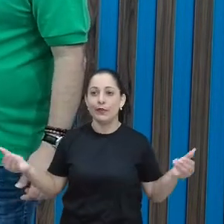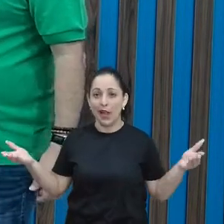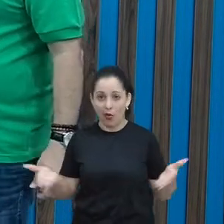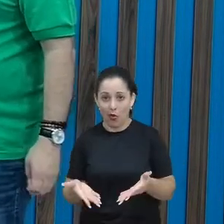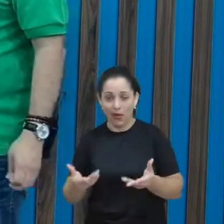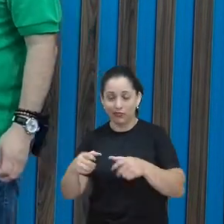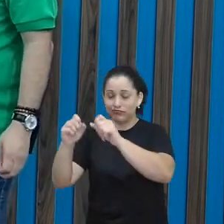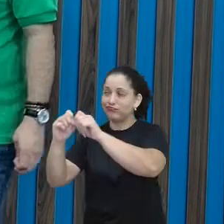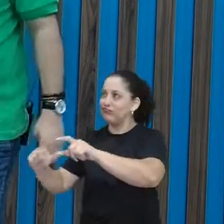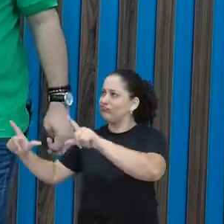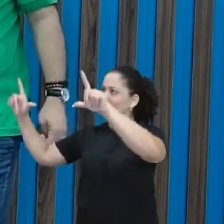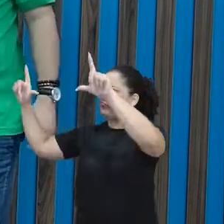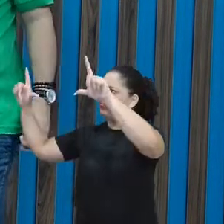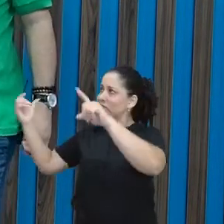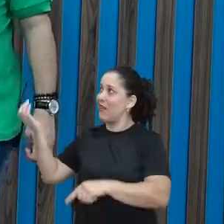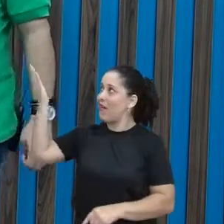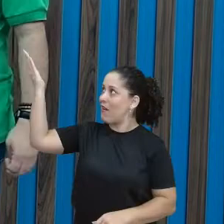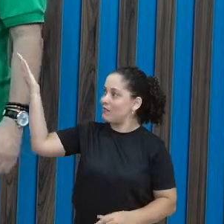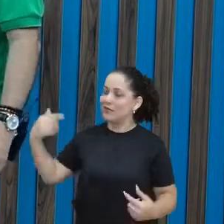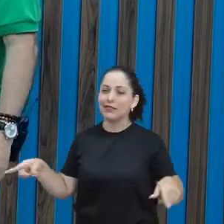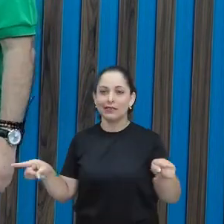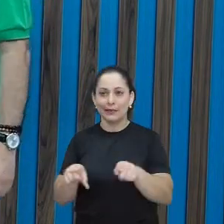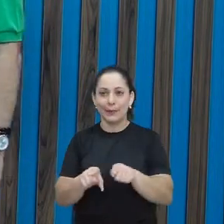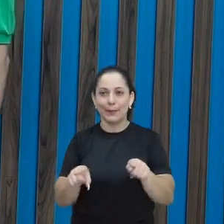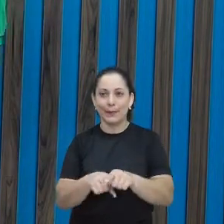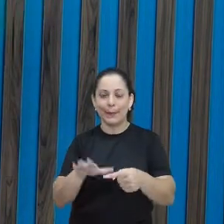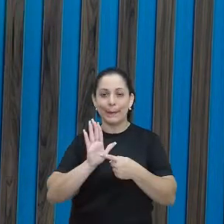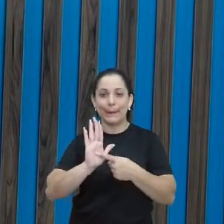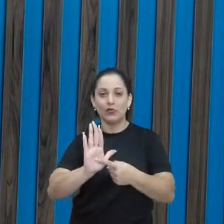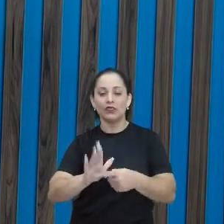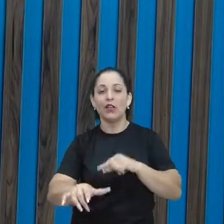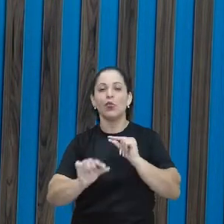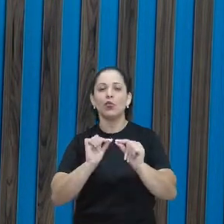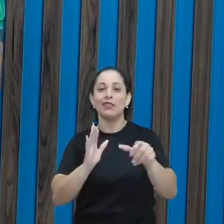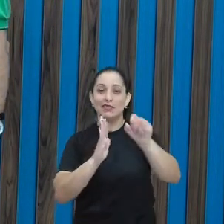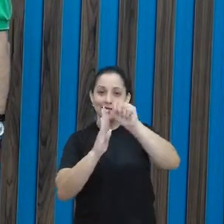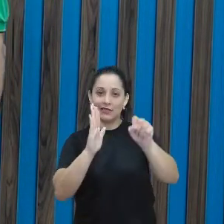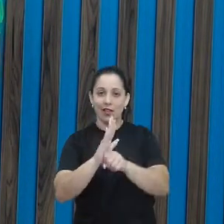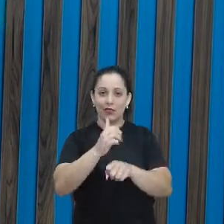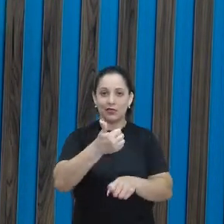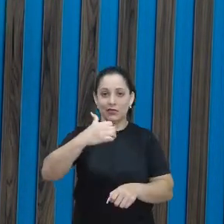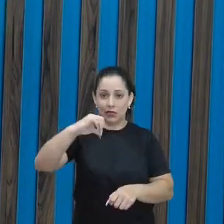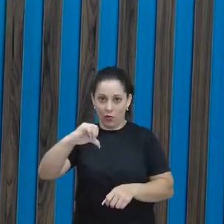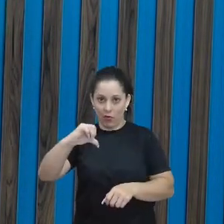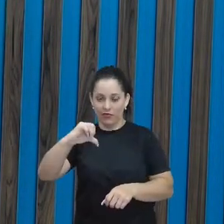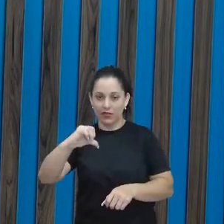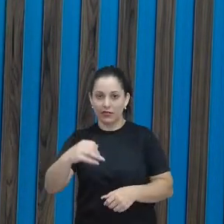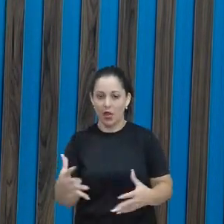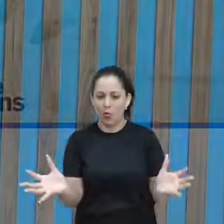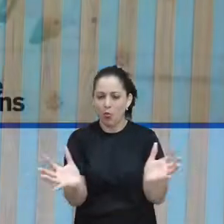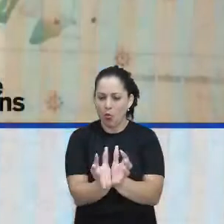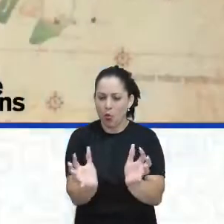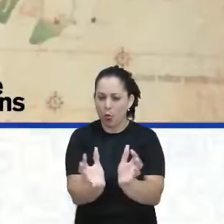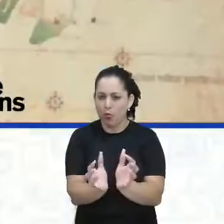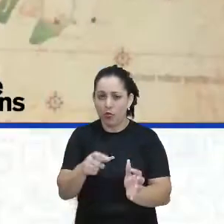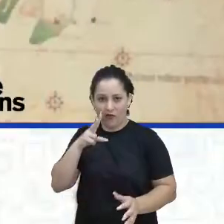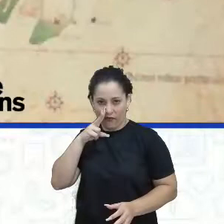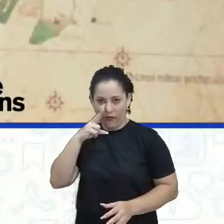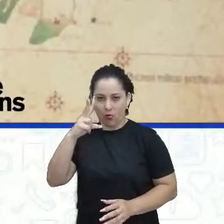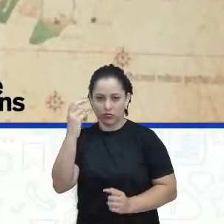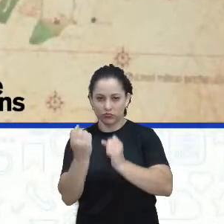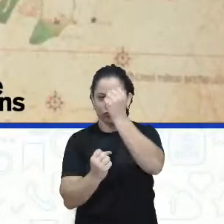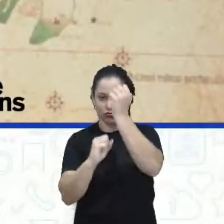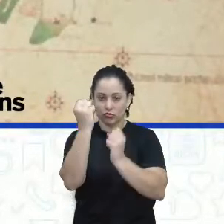outra imagem, veja, essa imagem é uma imagem, uma ilustração do século XIX, onde as potências industriais dividem